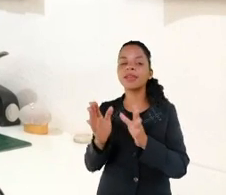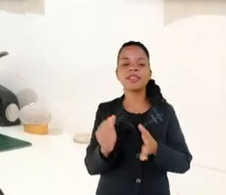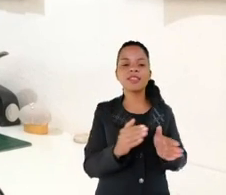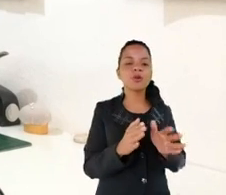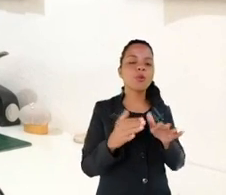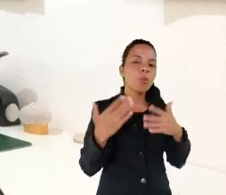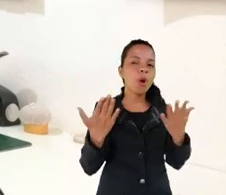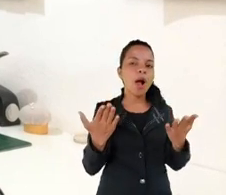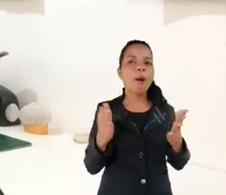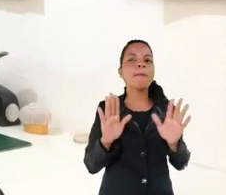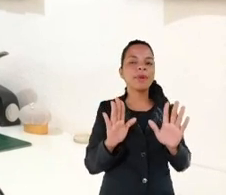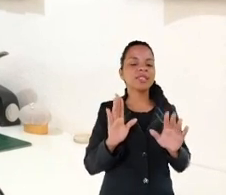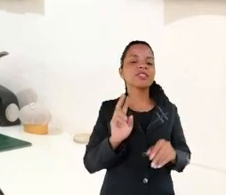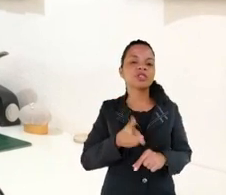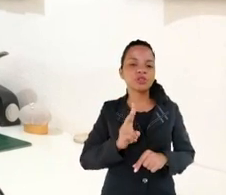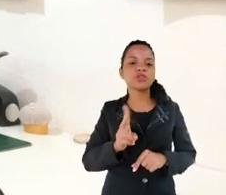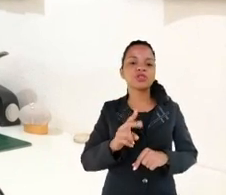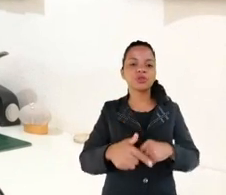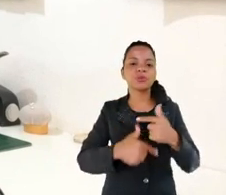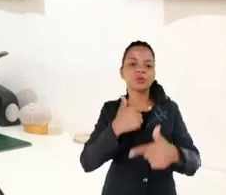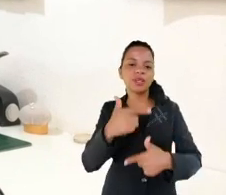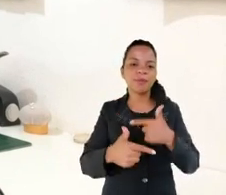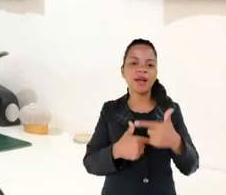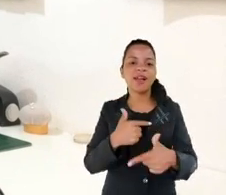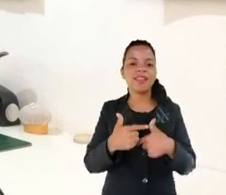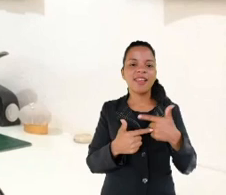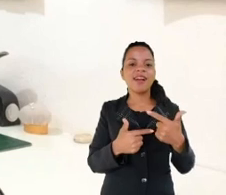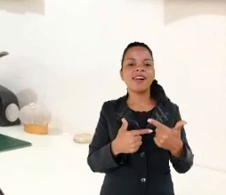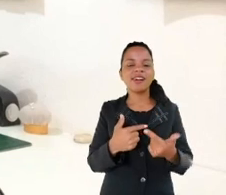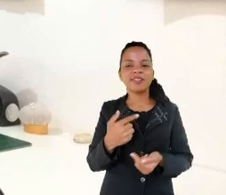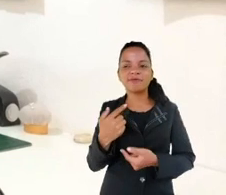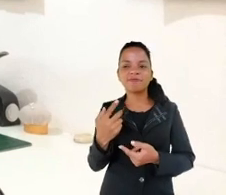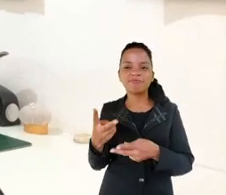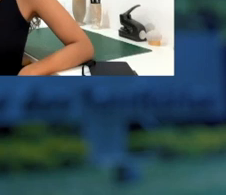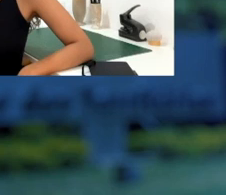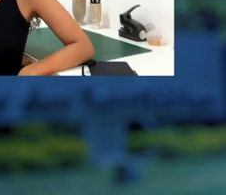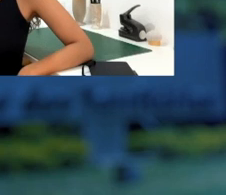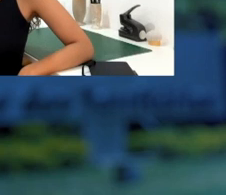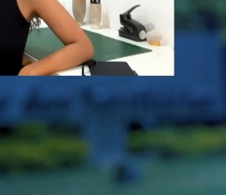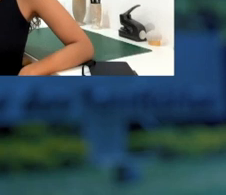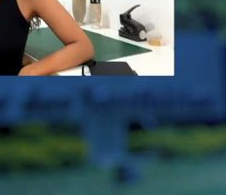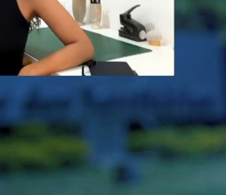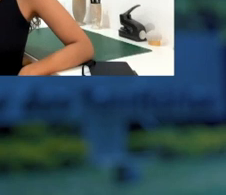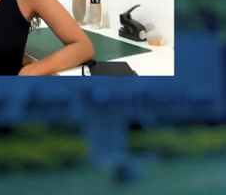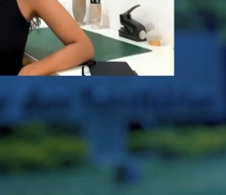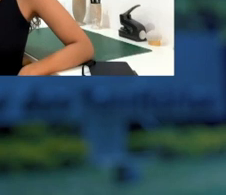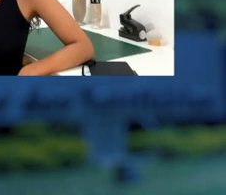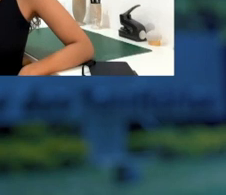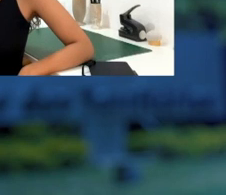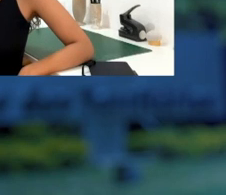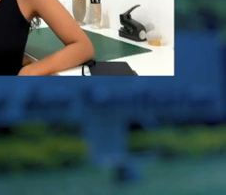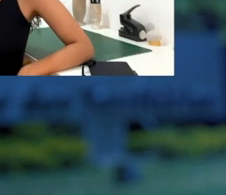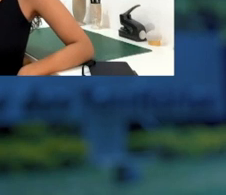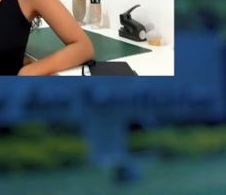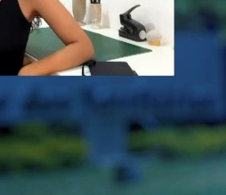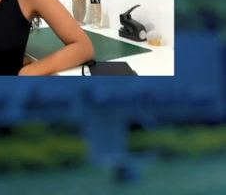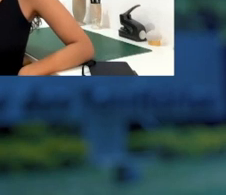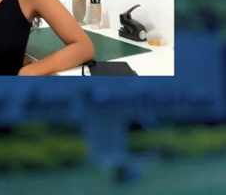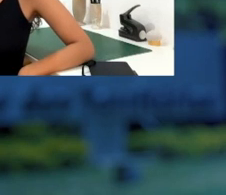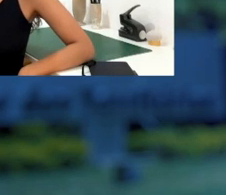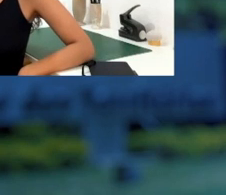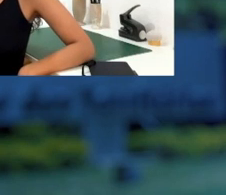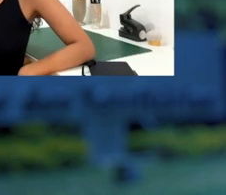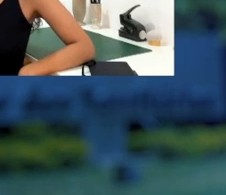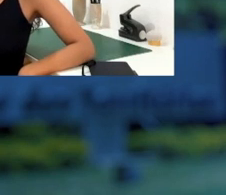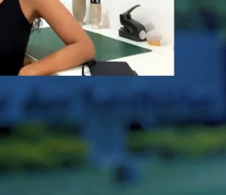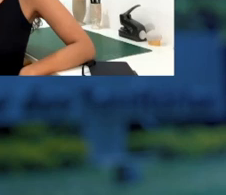sigo trabalhando aqui no ateliê e vendo o que as obras falam comigo. Fernanda, muito obrigada por sua participação. E